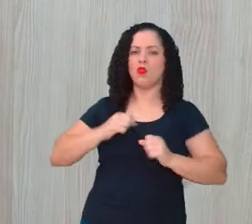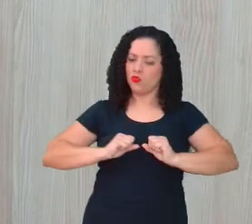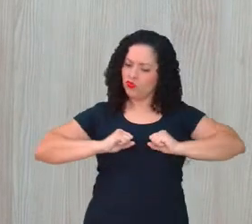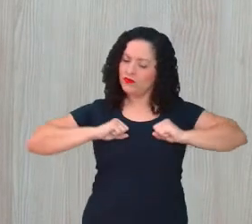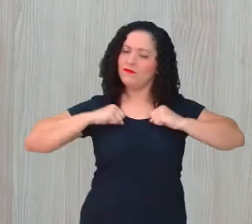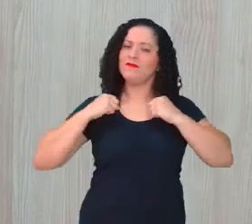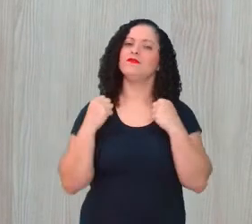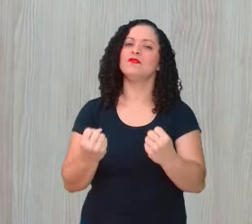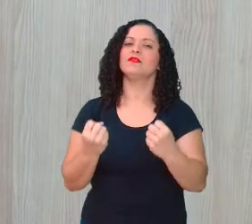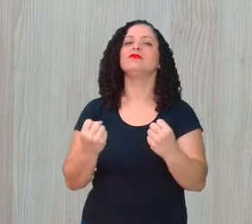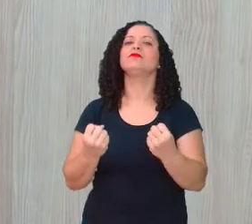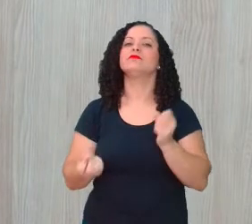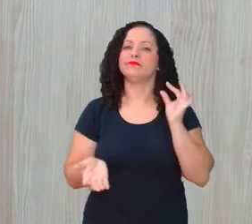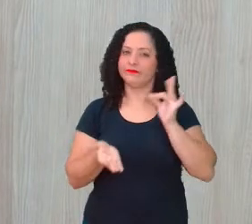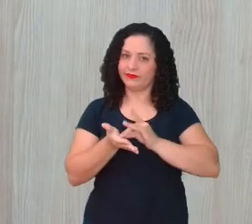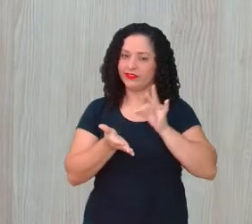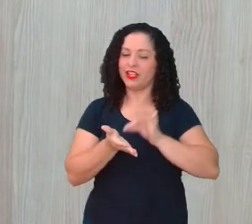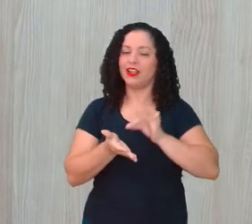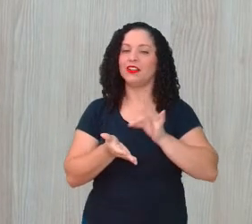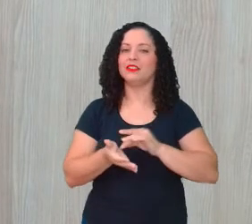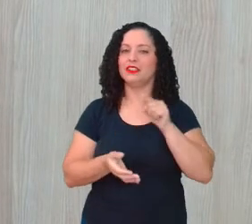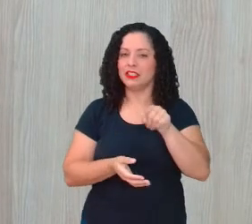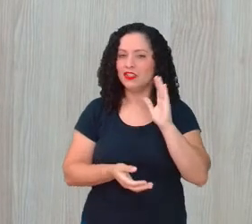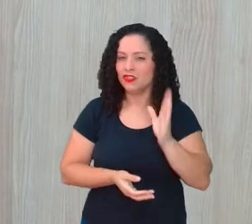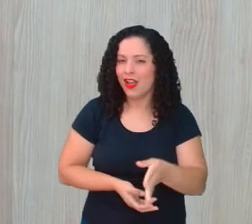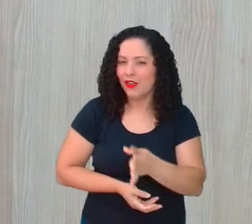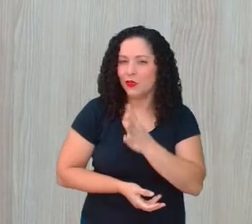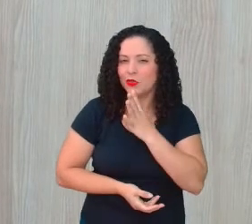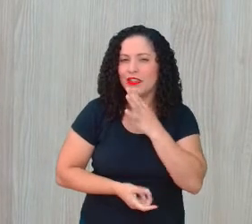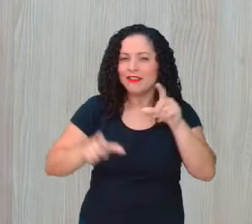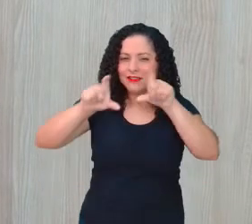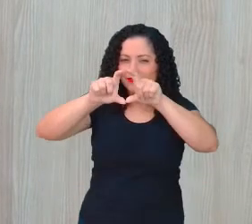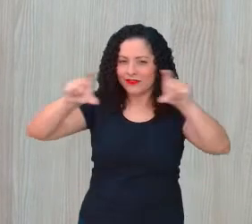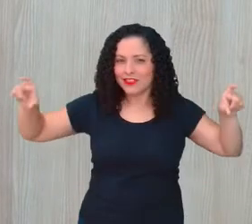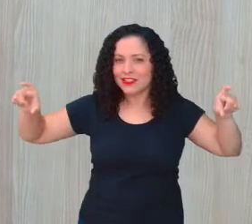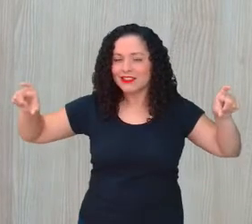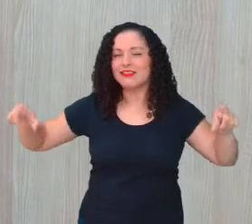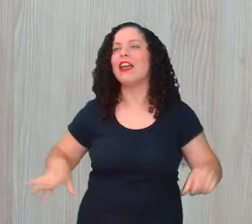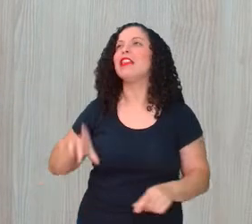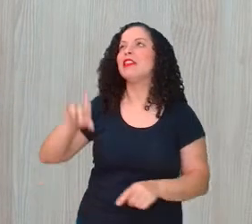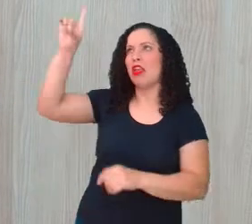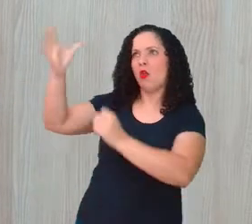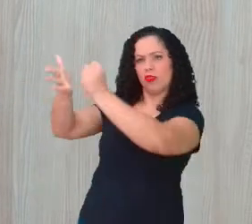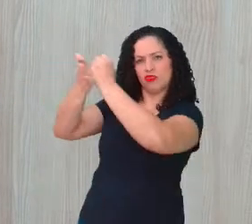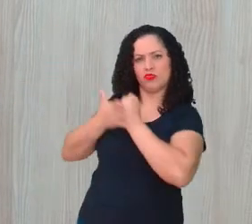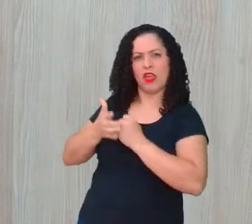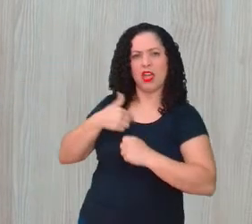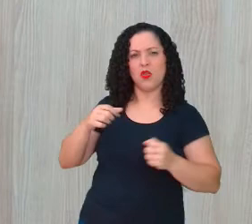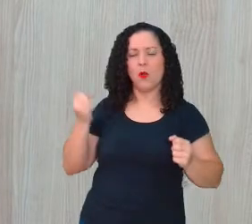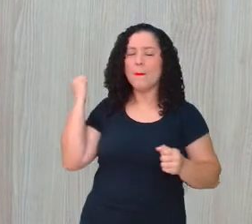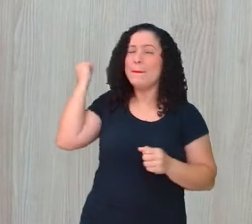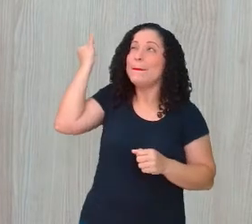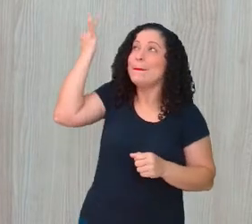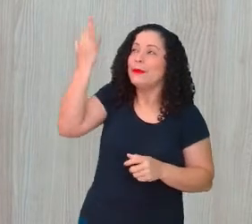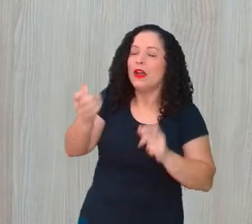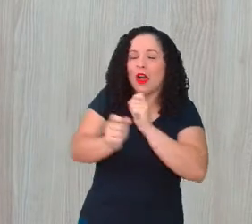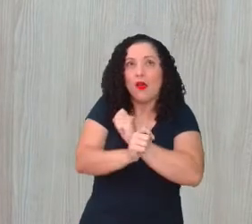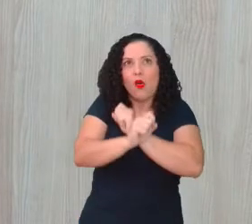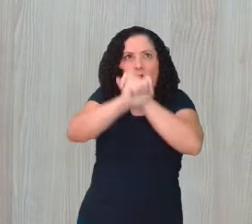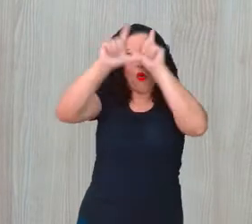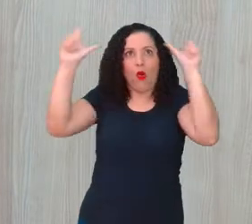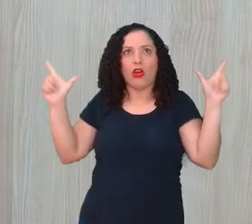madruga. Exatamente. Se você já escutou esses ditados, era muito a base aí do processo